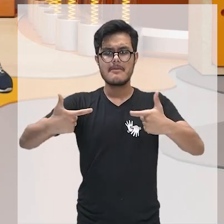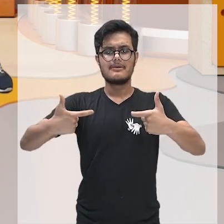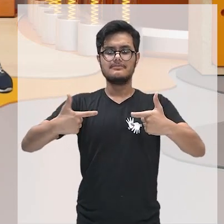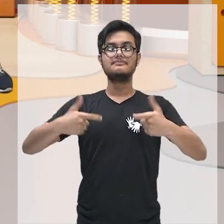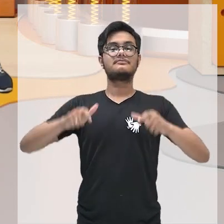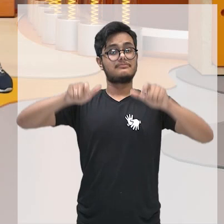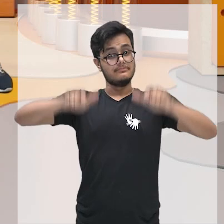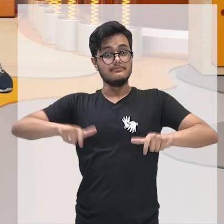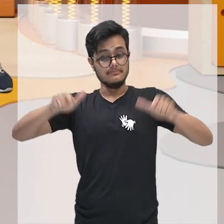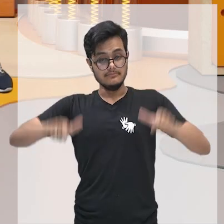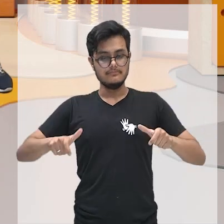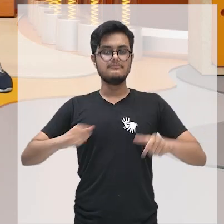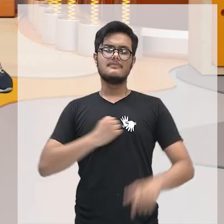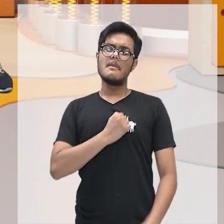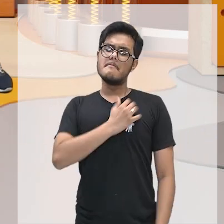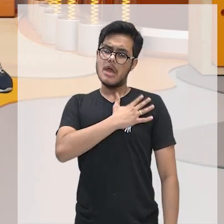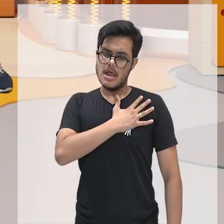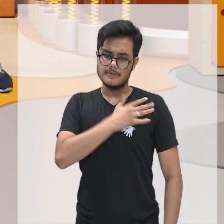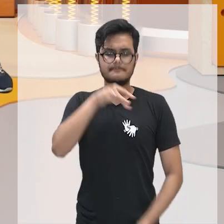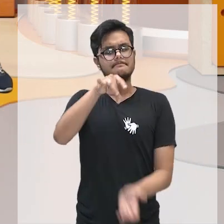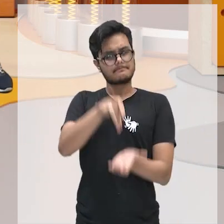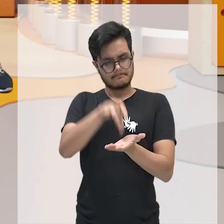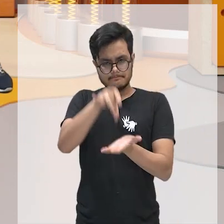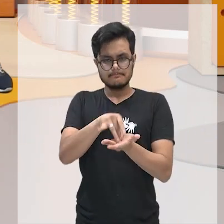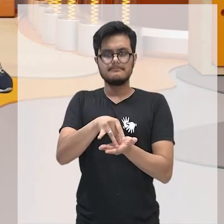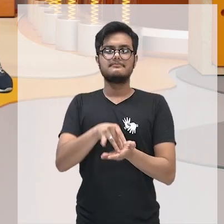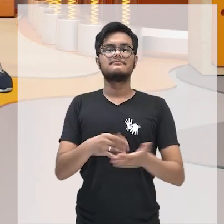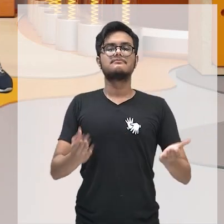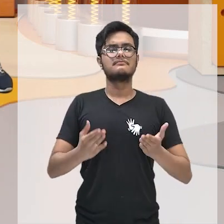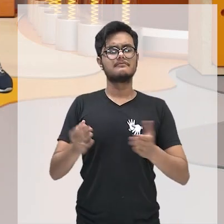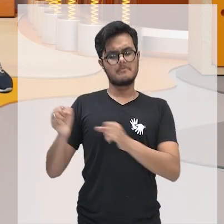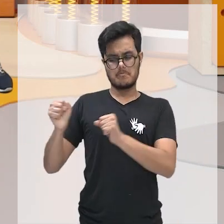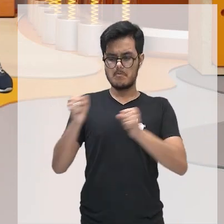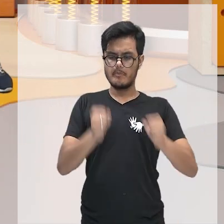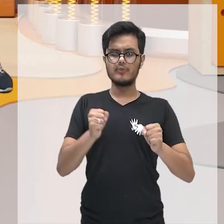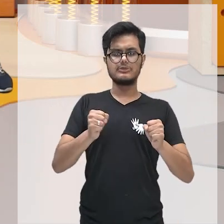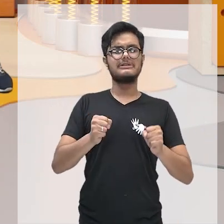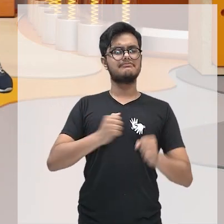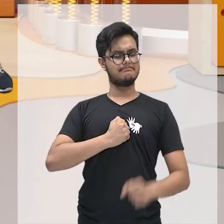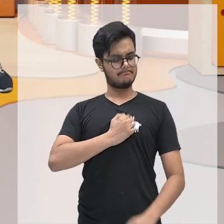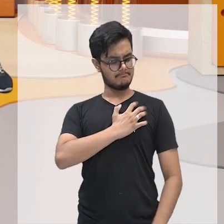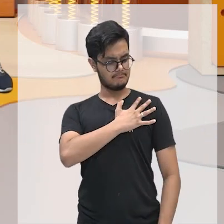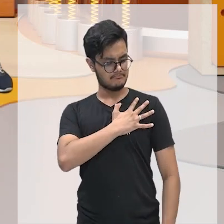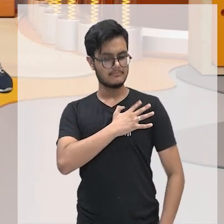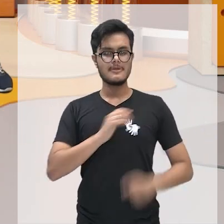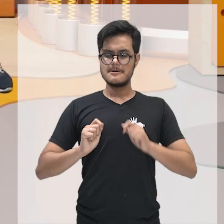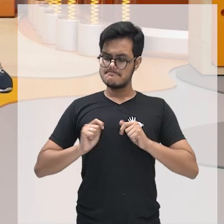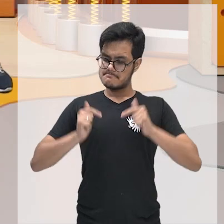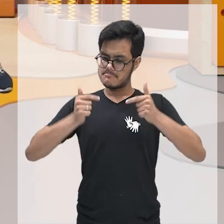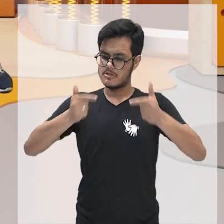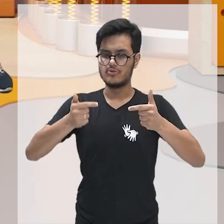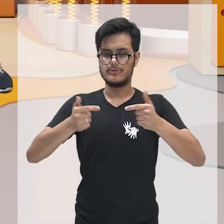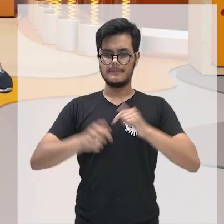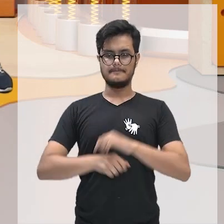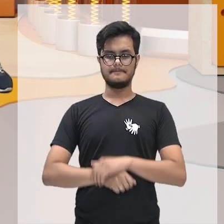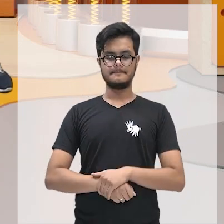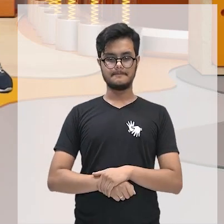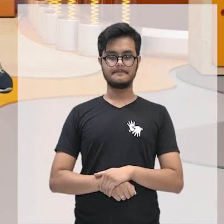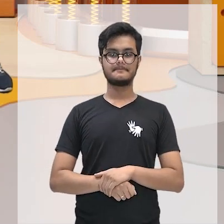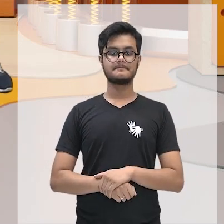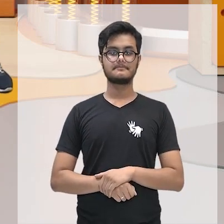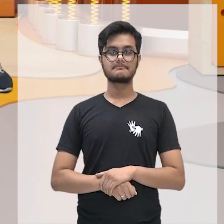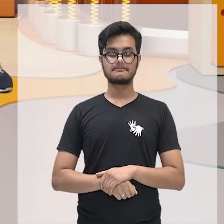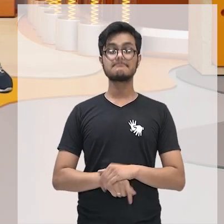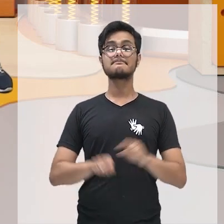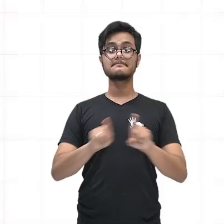associado ao militarismo e à consolidação do Poder Romano por meio de conquistas tá depois